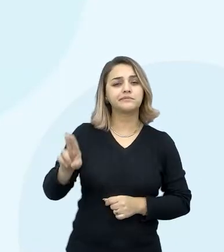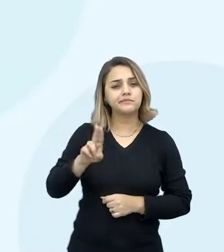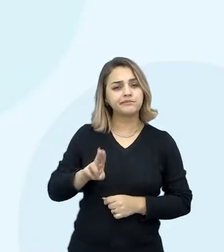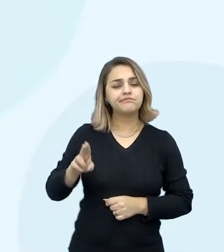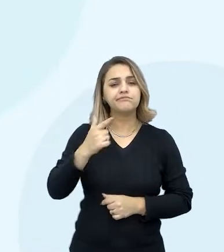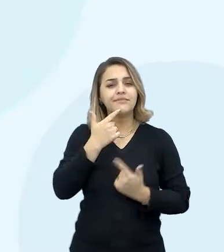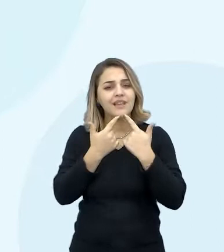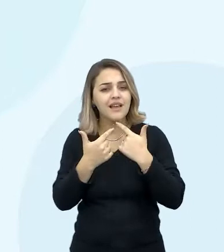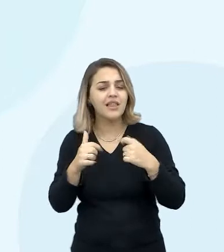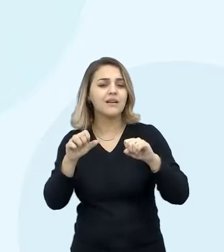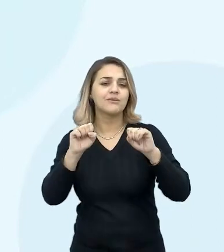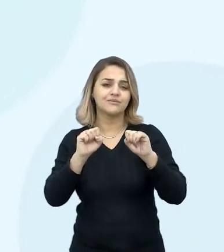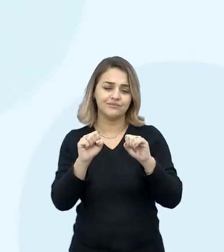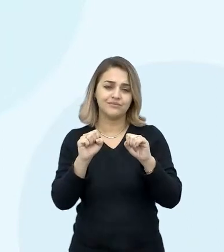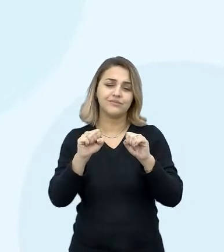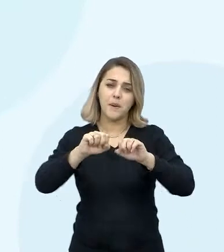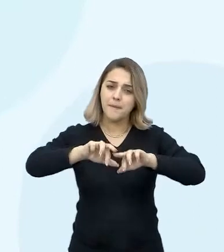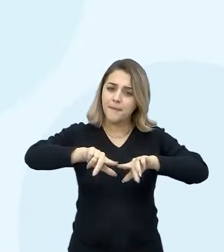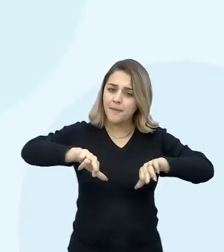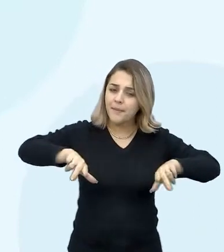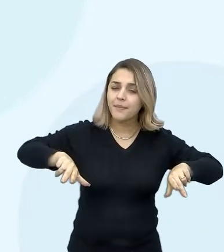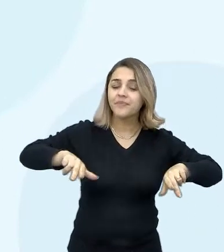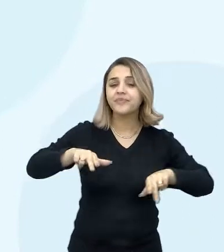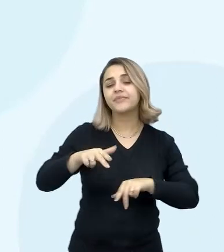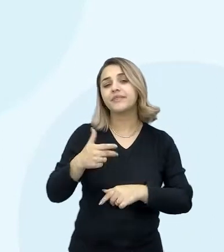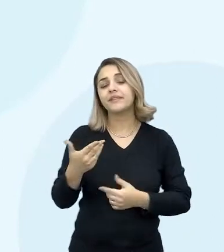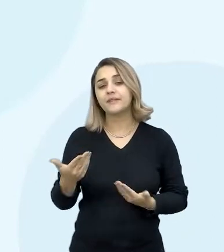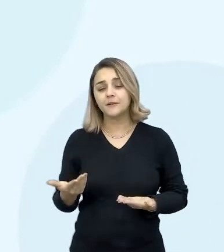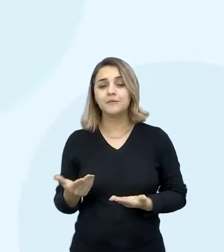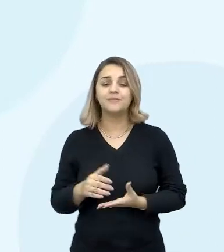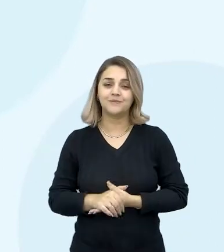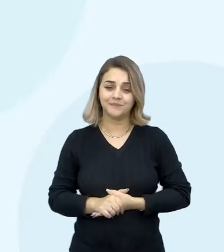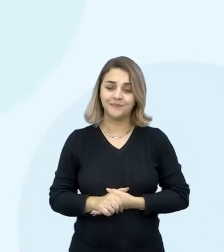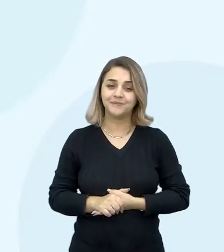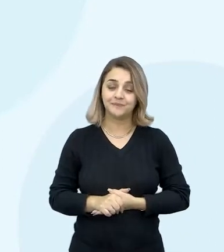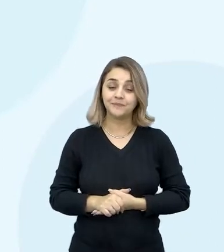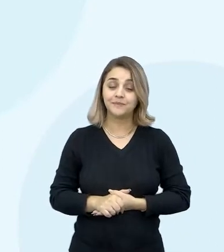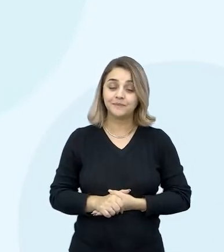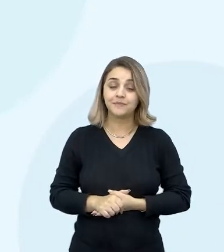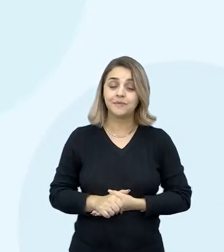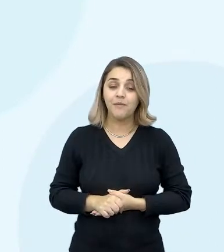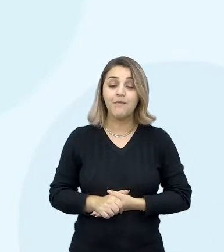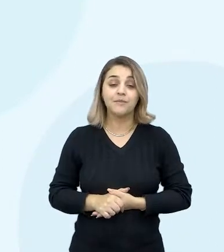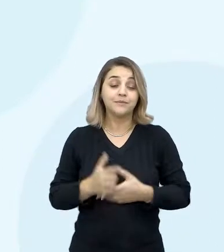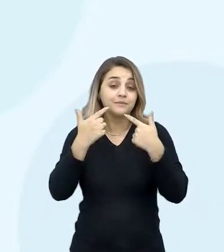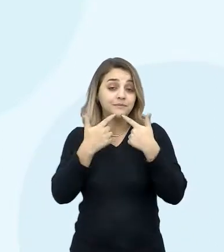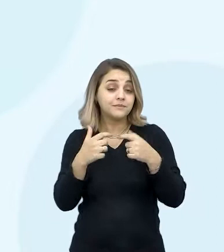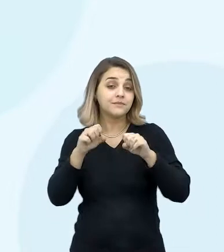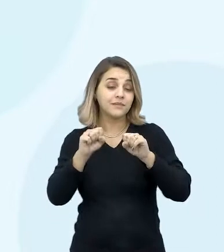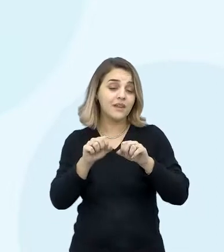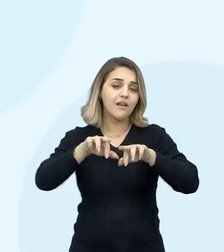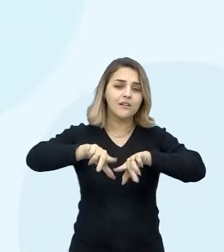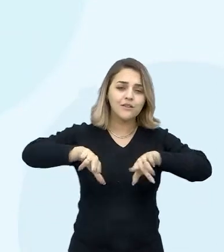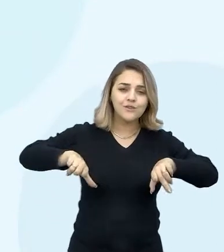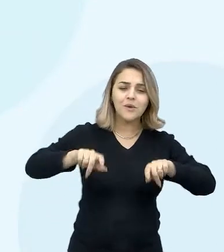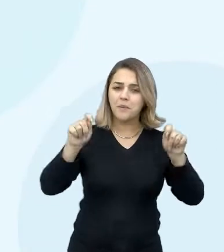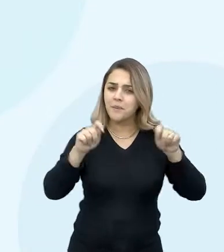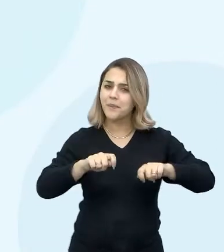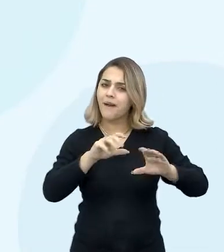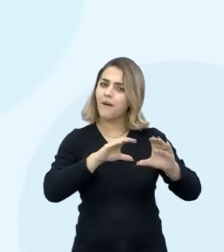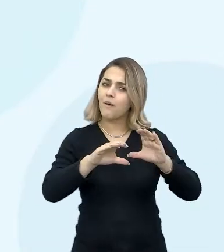diferentes linguagens, incluindo diferentes linguagens para comunicar-se de